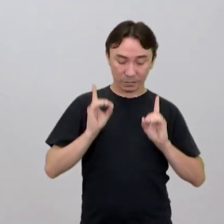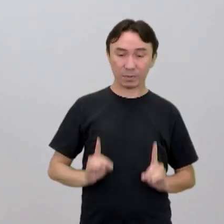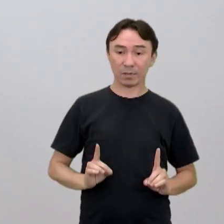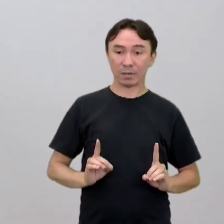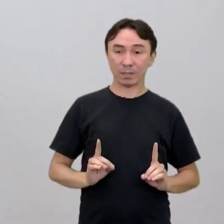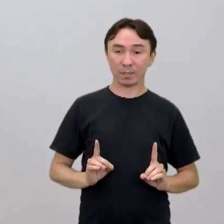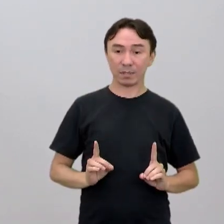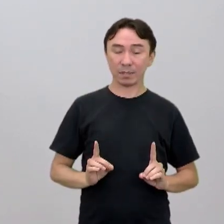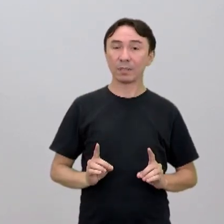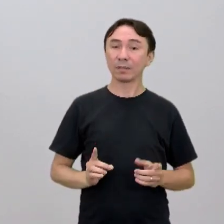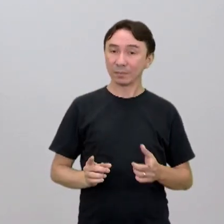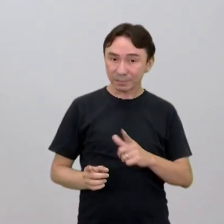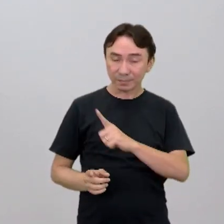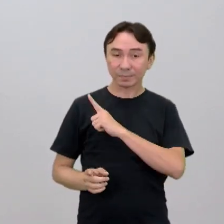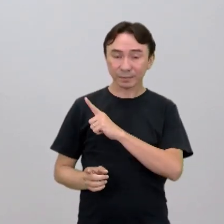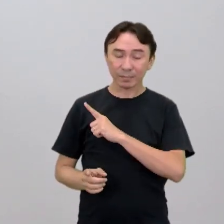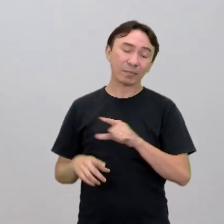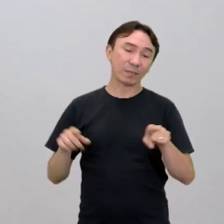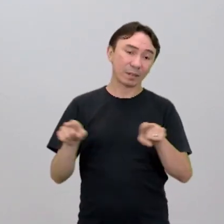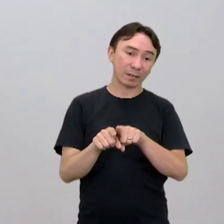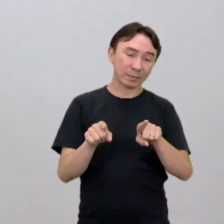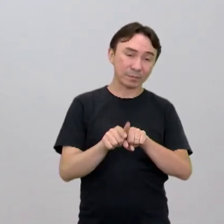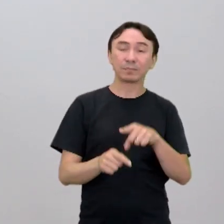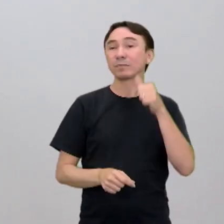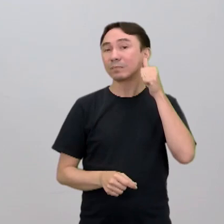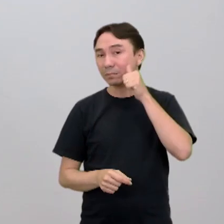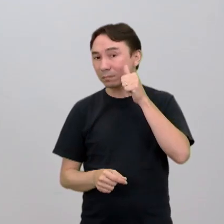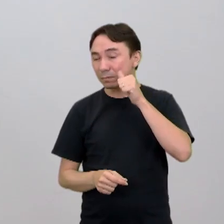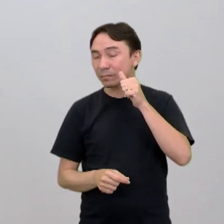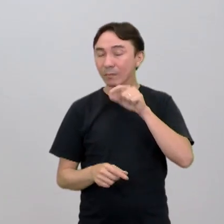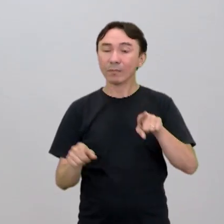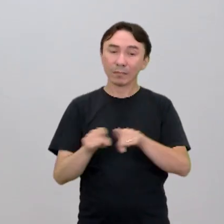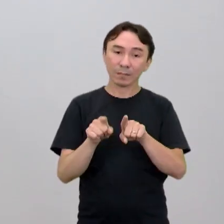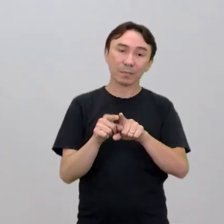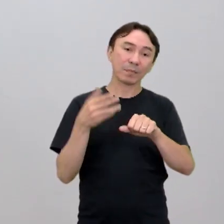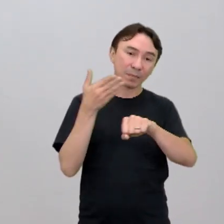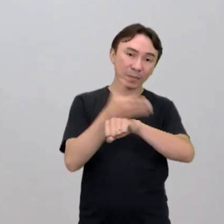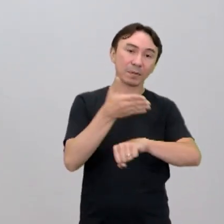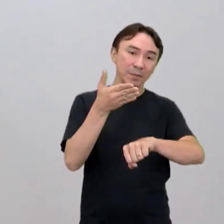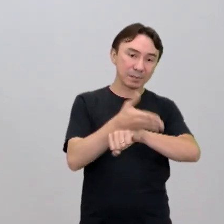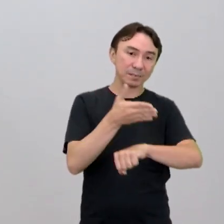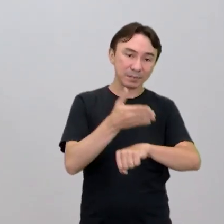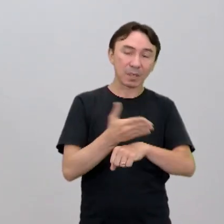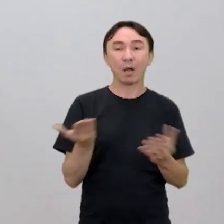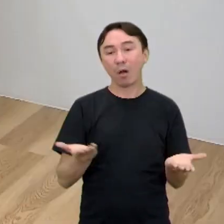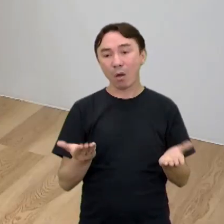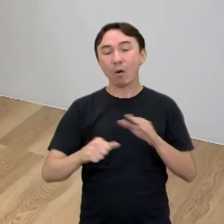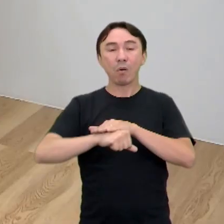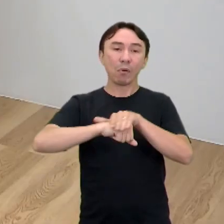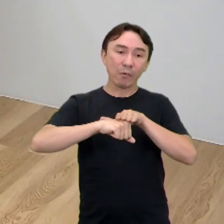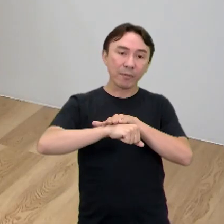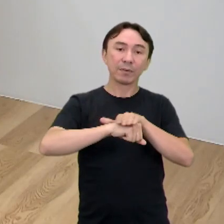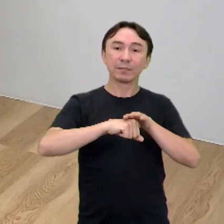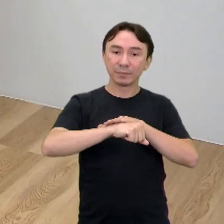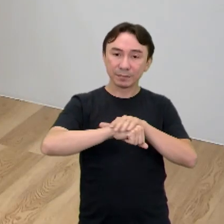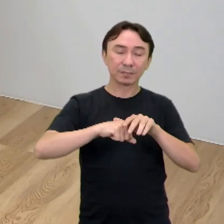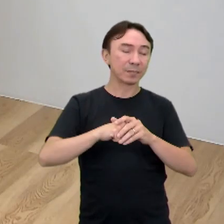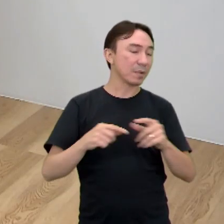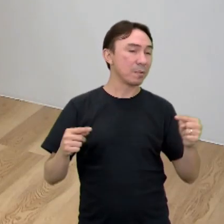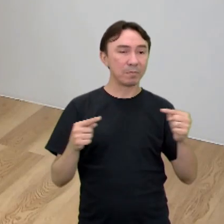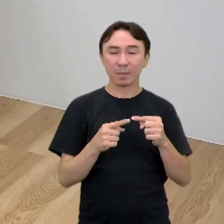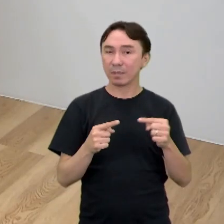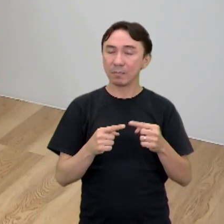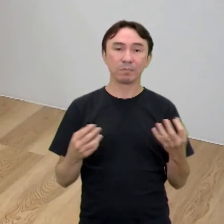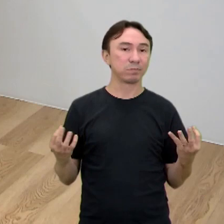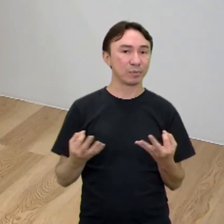também, pensar que a mulher também participa disso. Então a gente vai conversar. E tem tudo a ver com o seu componente, tudo a ver, né, sim, com o componente. A